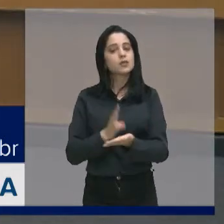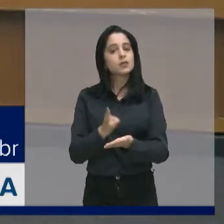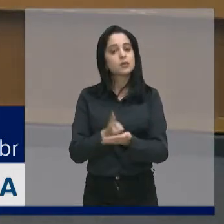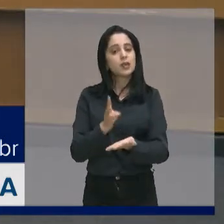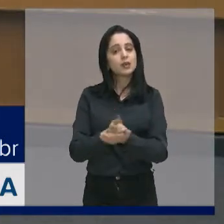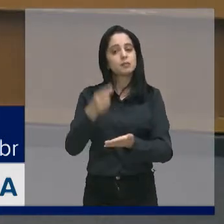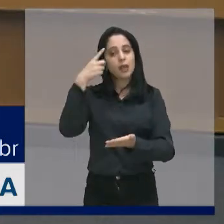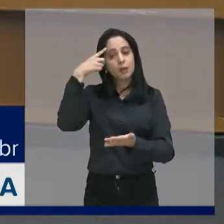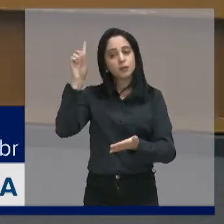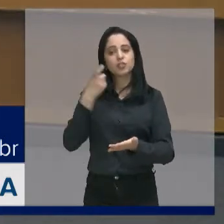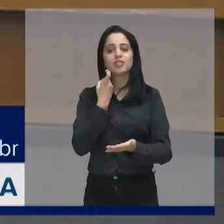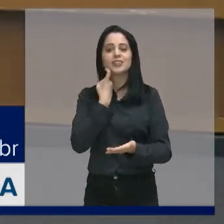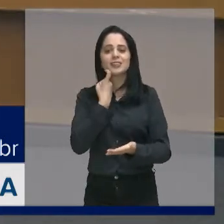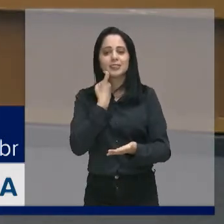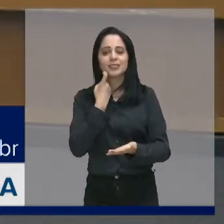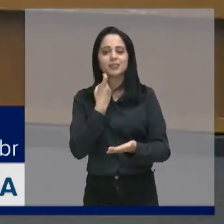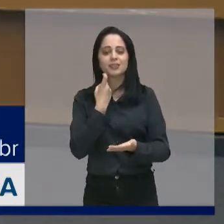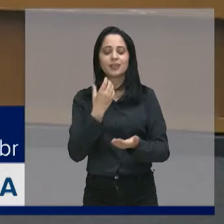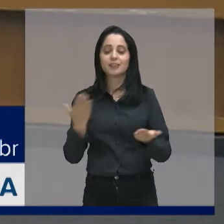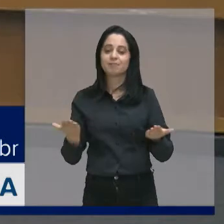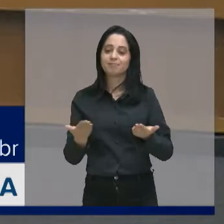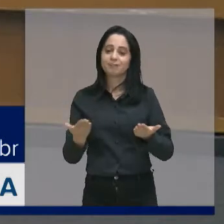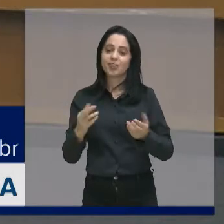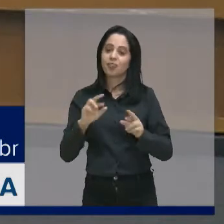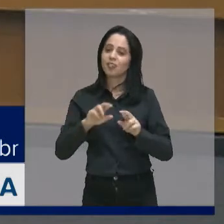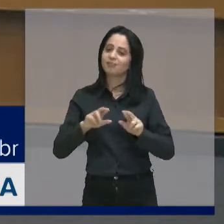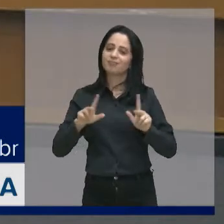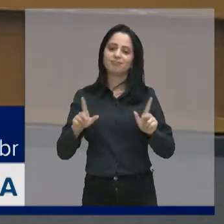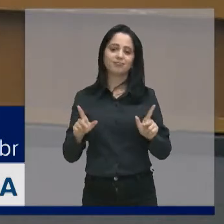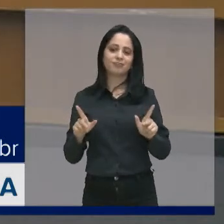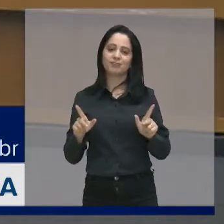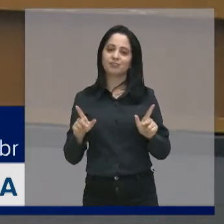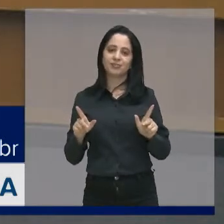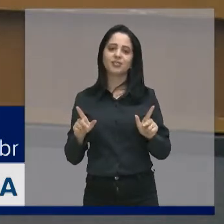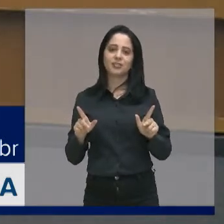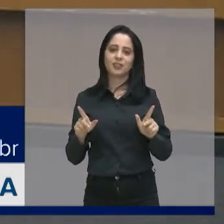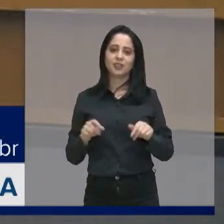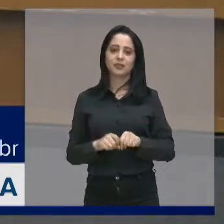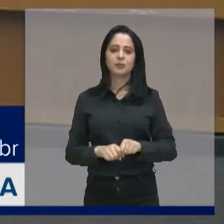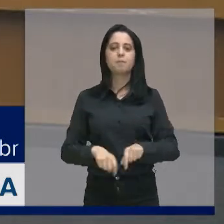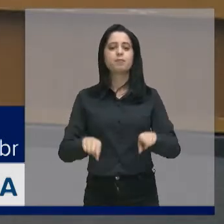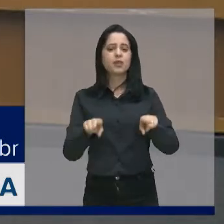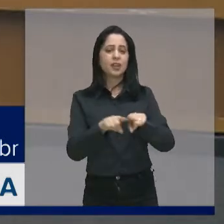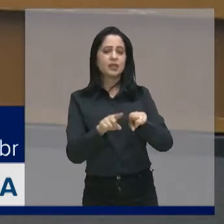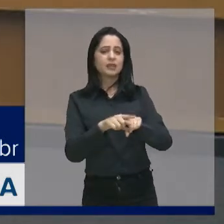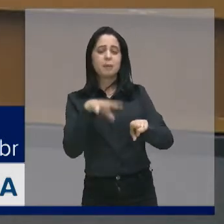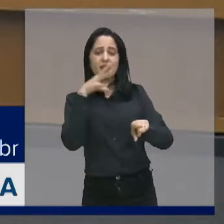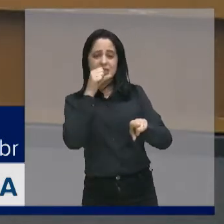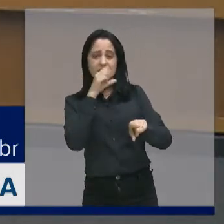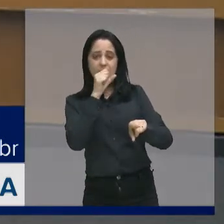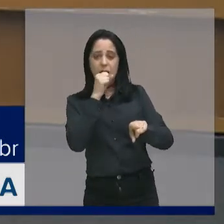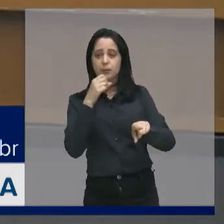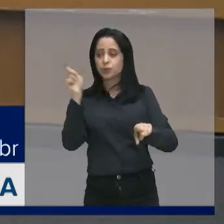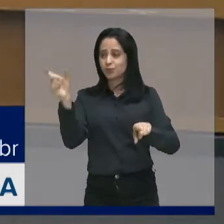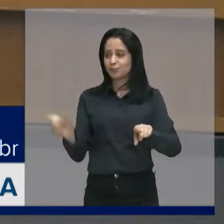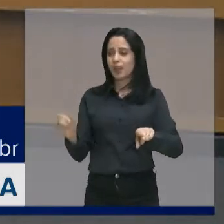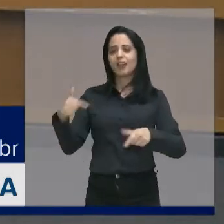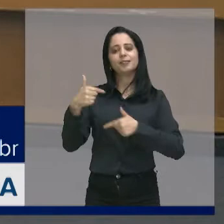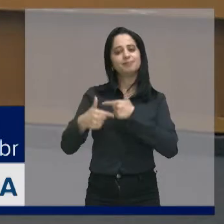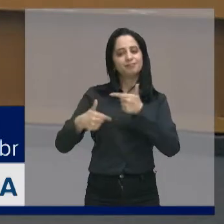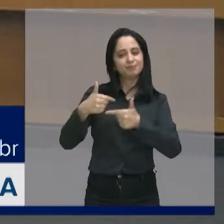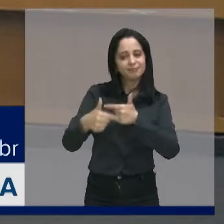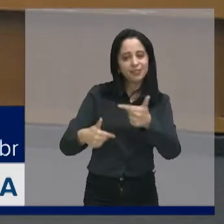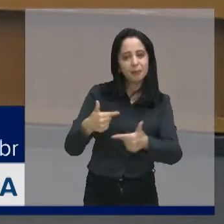já não serão mais as mesmas feiras. Também, no sábado, ele ficava no Jardim Paulista. No domingo,